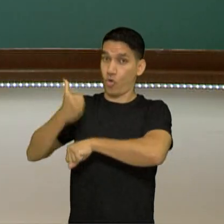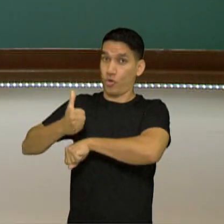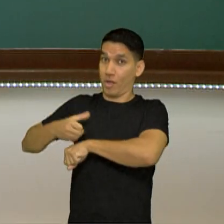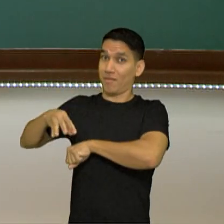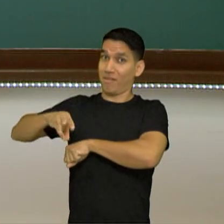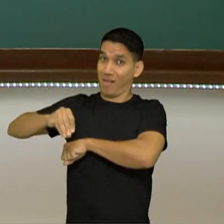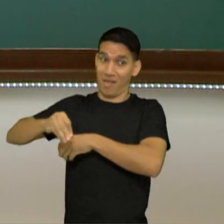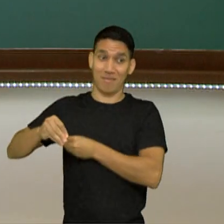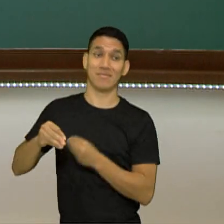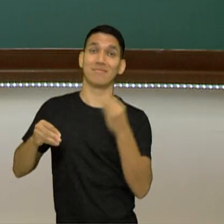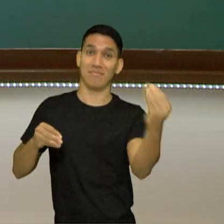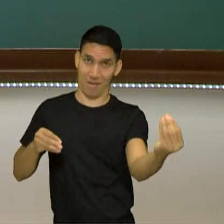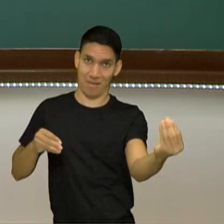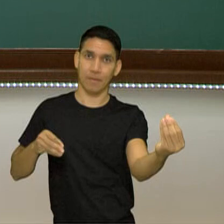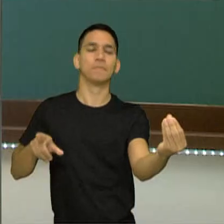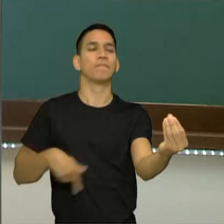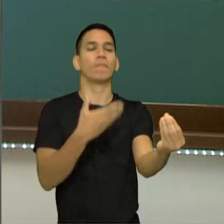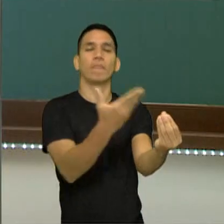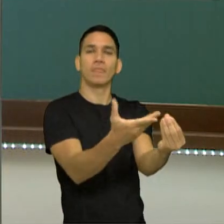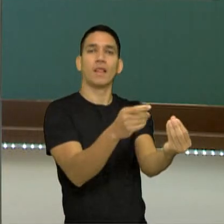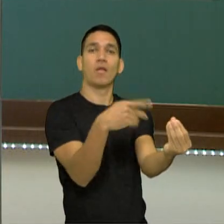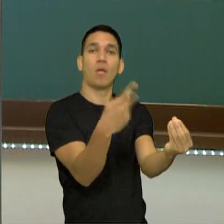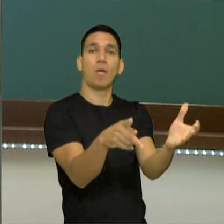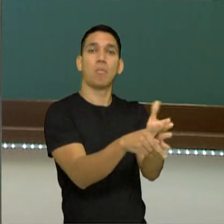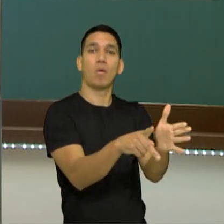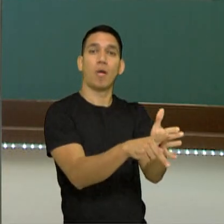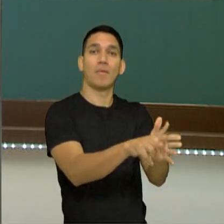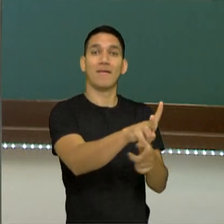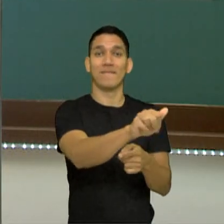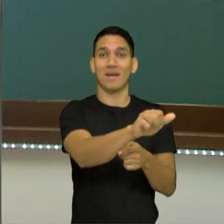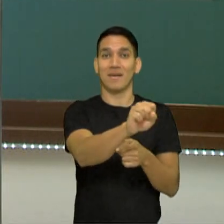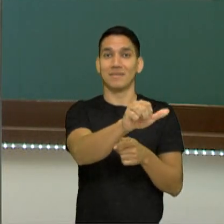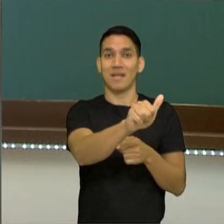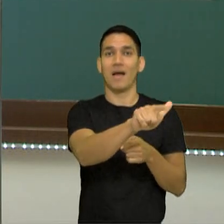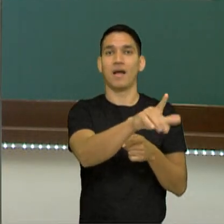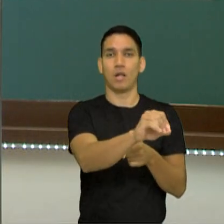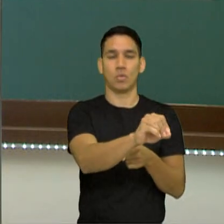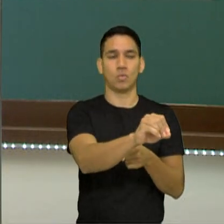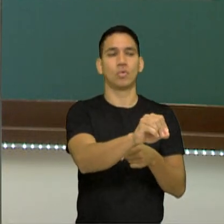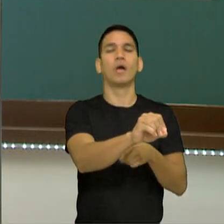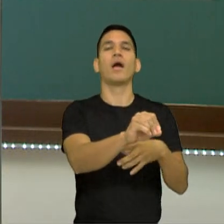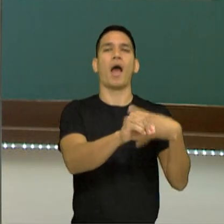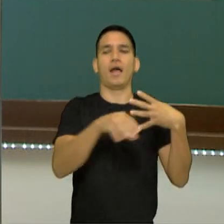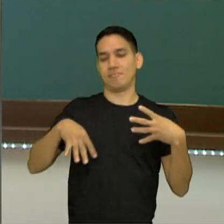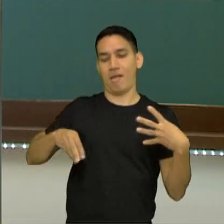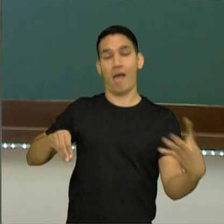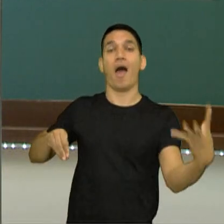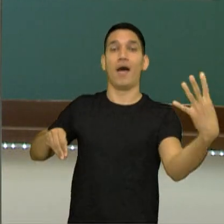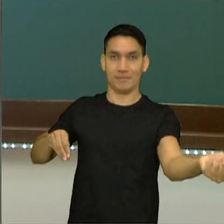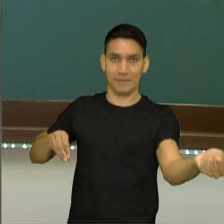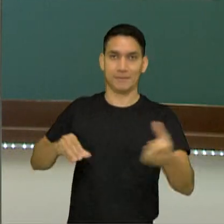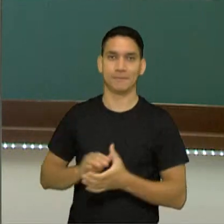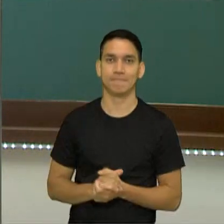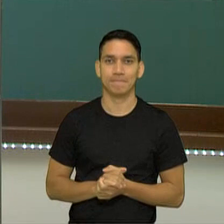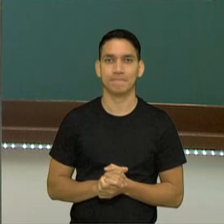a terra e o vassalo é quem vai receber a terra. Então, esse é o sistema de vassalagem, tá bom?